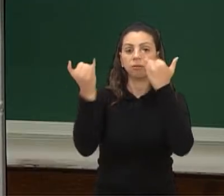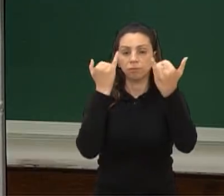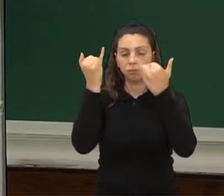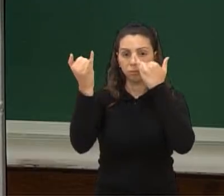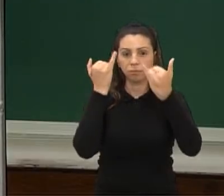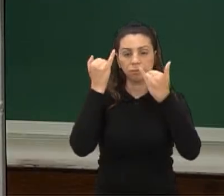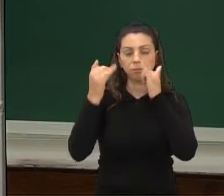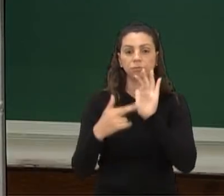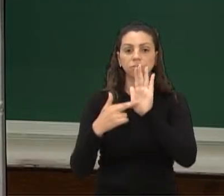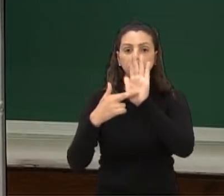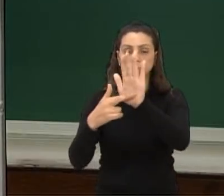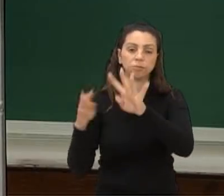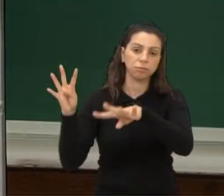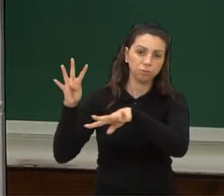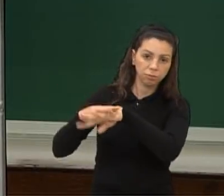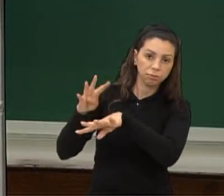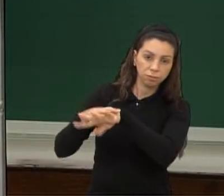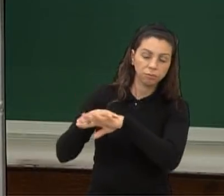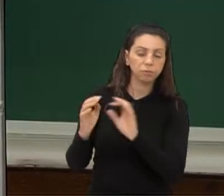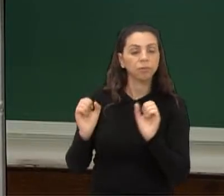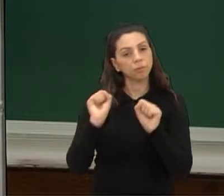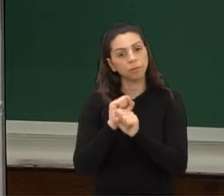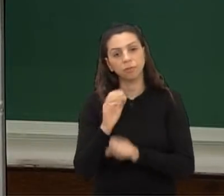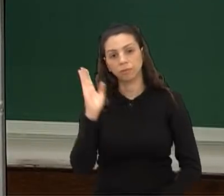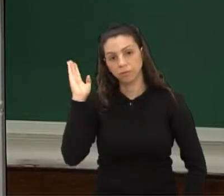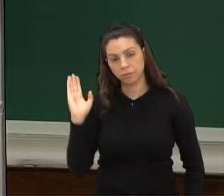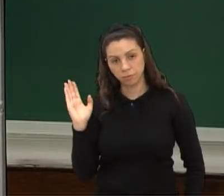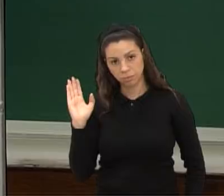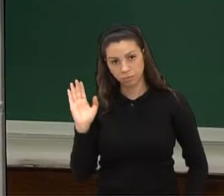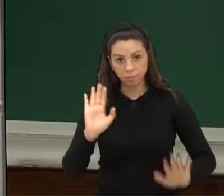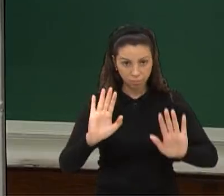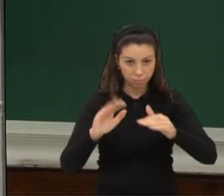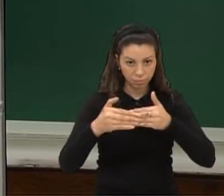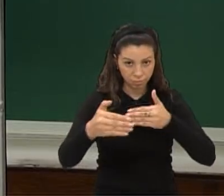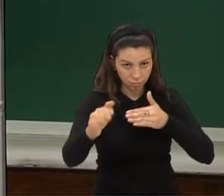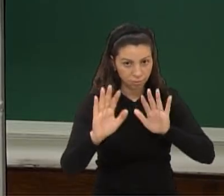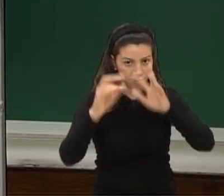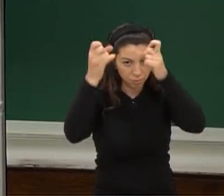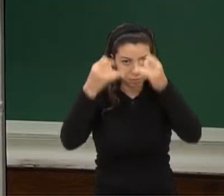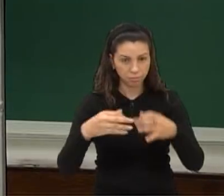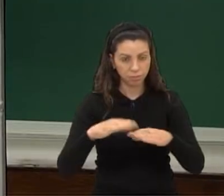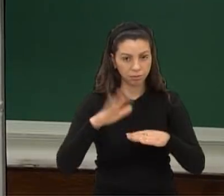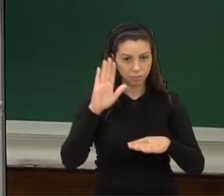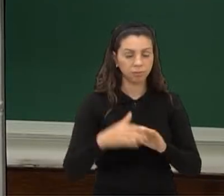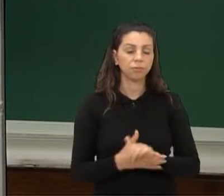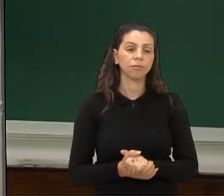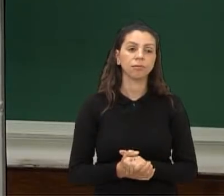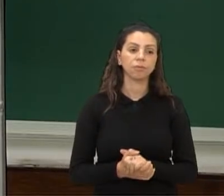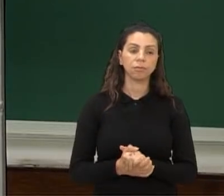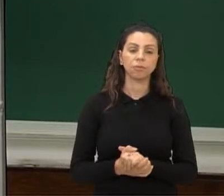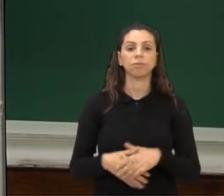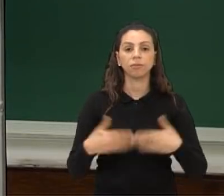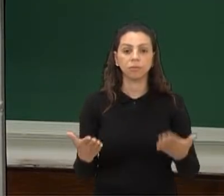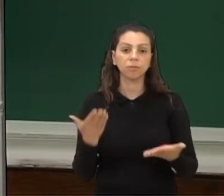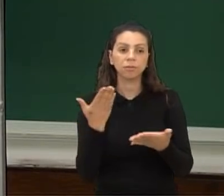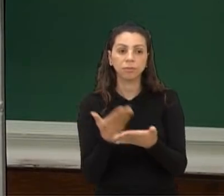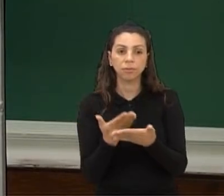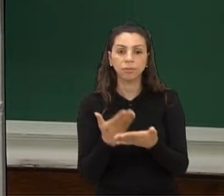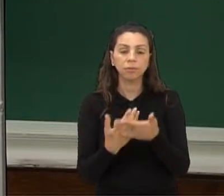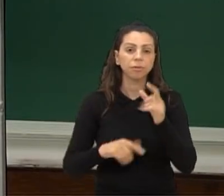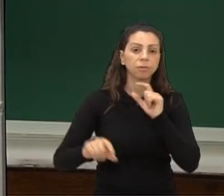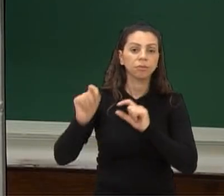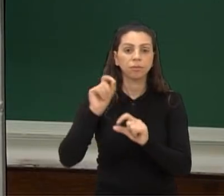10, 20. E aí, eu poderia simplificar ainda mais a minha equação. Como ele só pediu para a gente